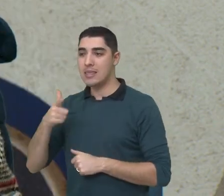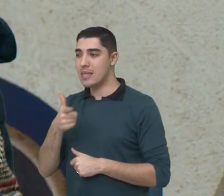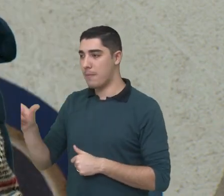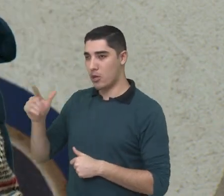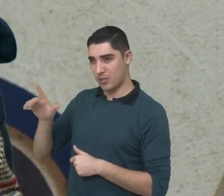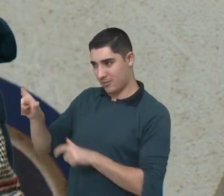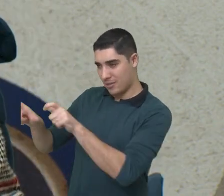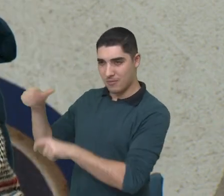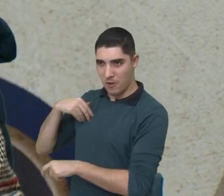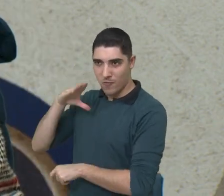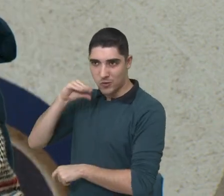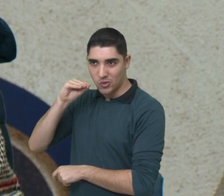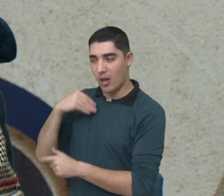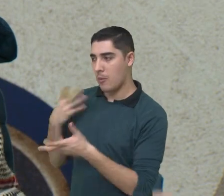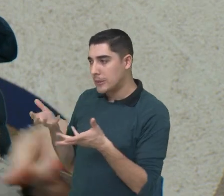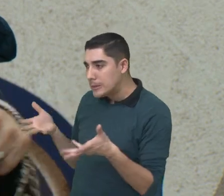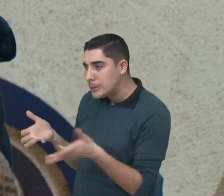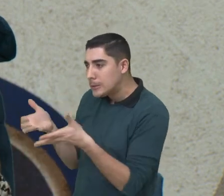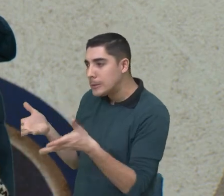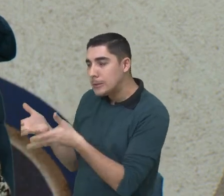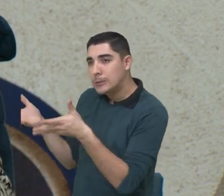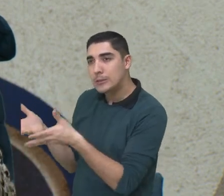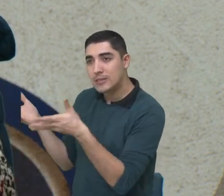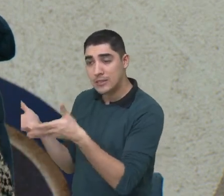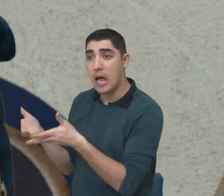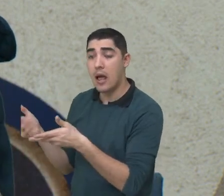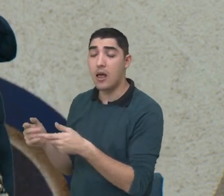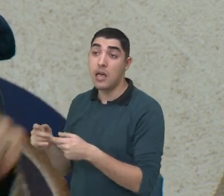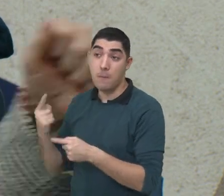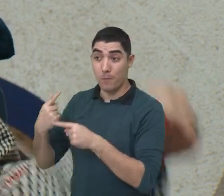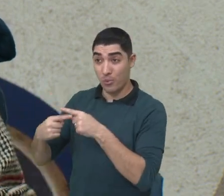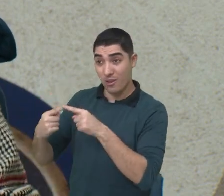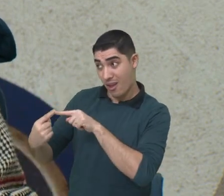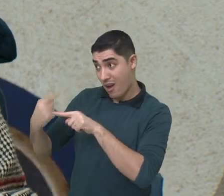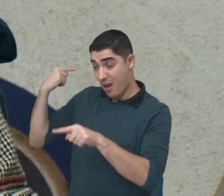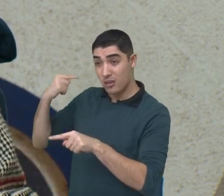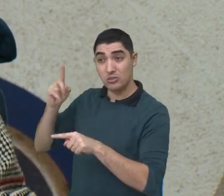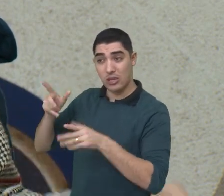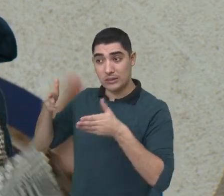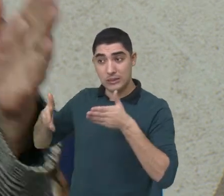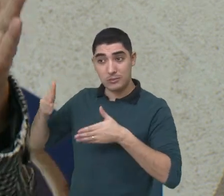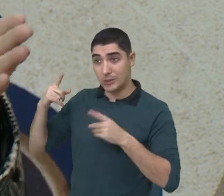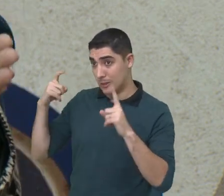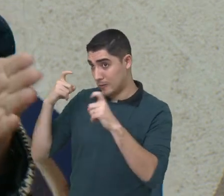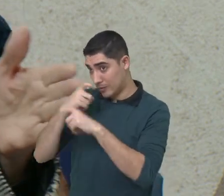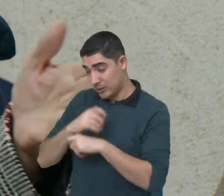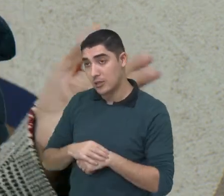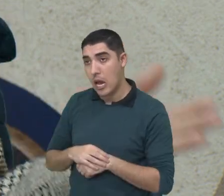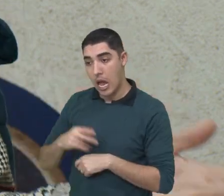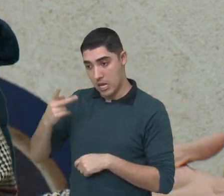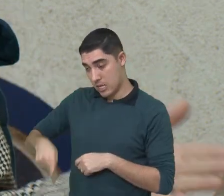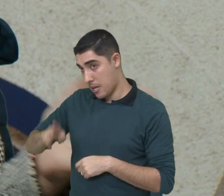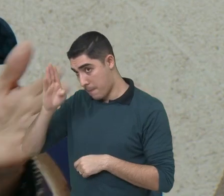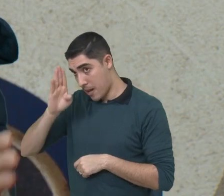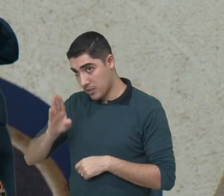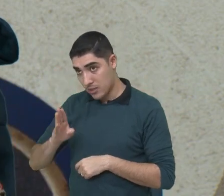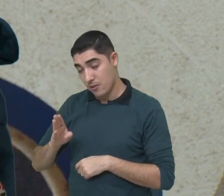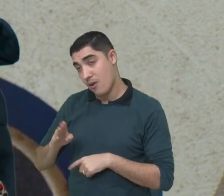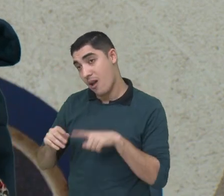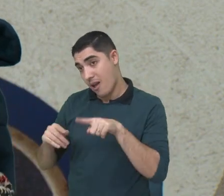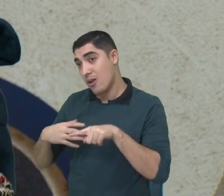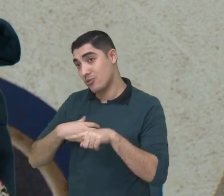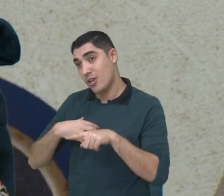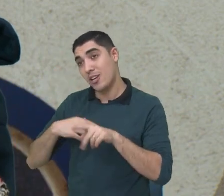incentivar os nossos corretores na época que passamos dificuldade. Aqui no Brasil é